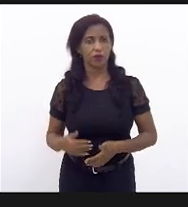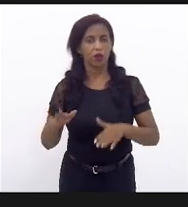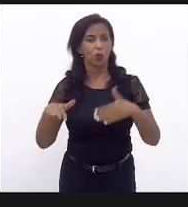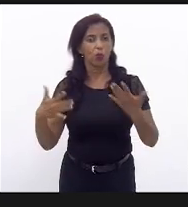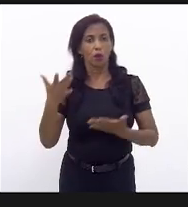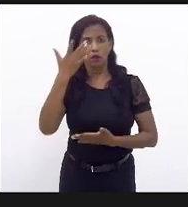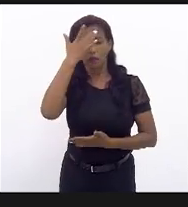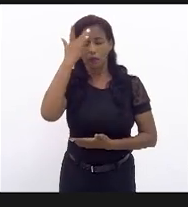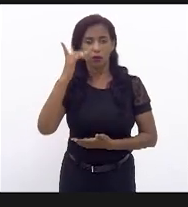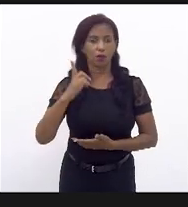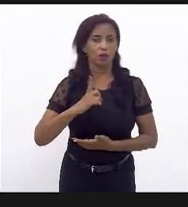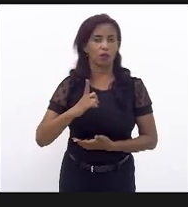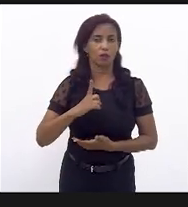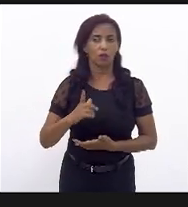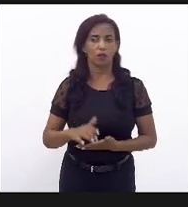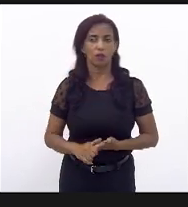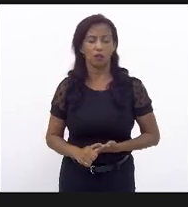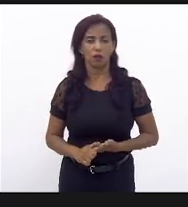a pessoa tem